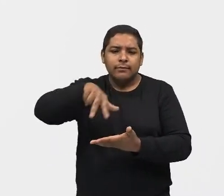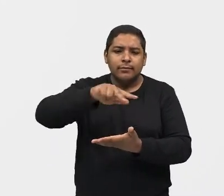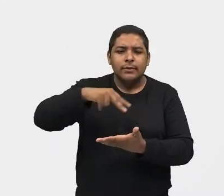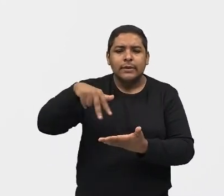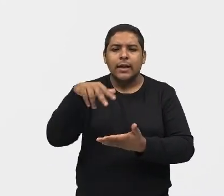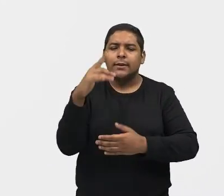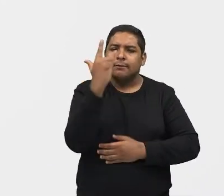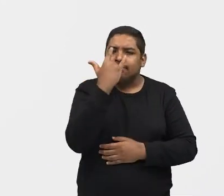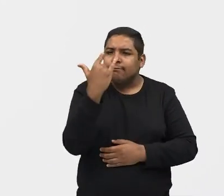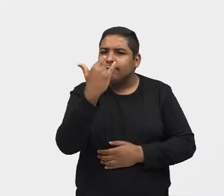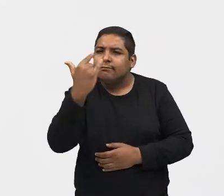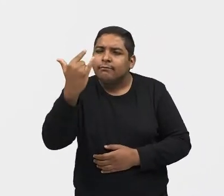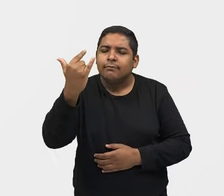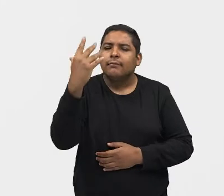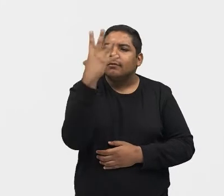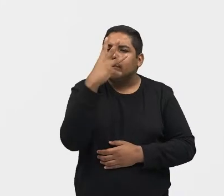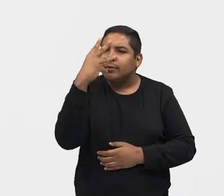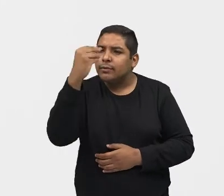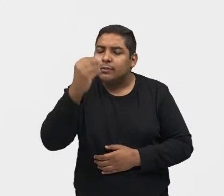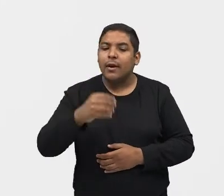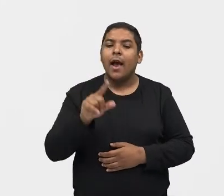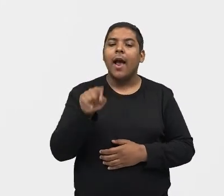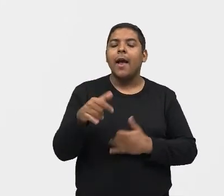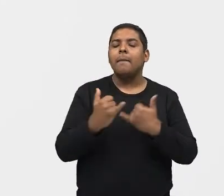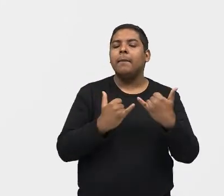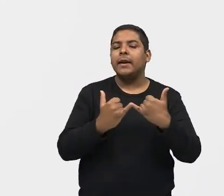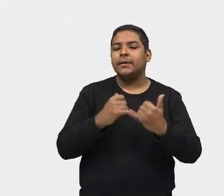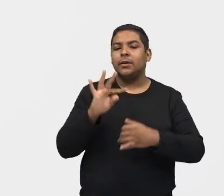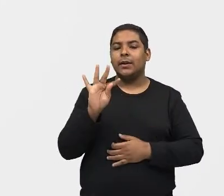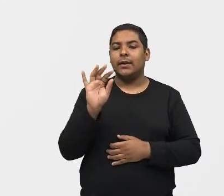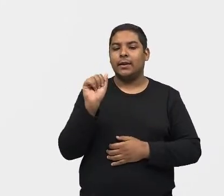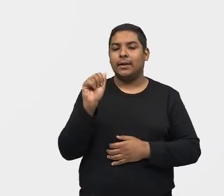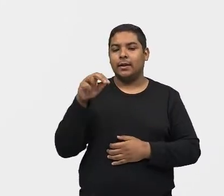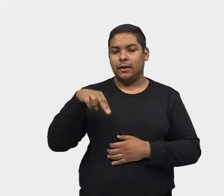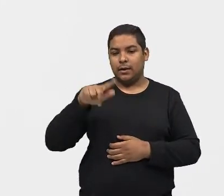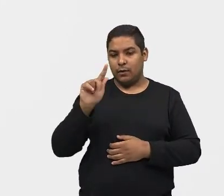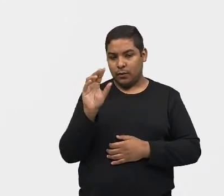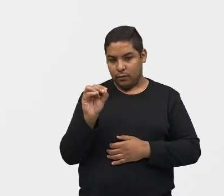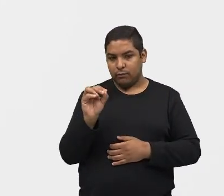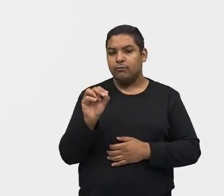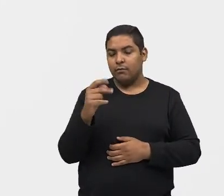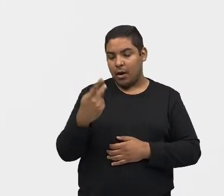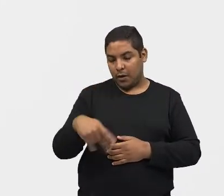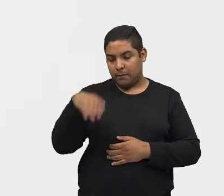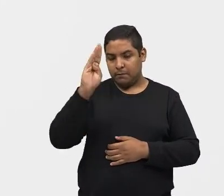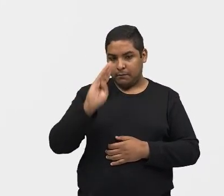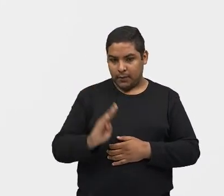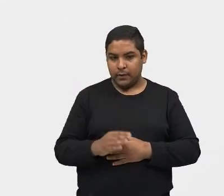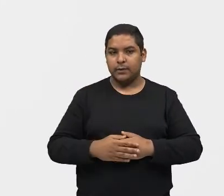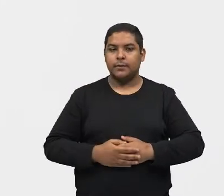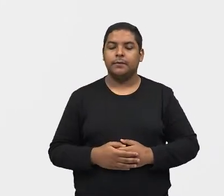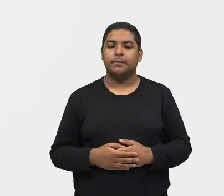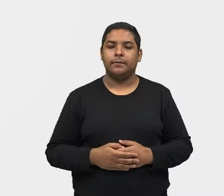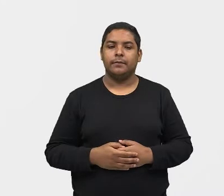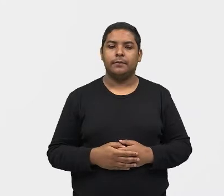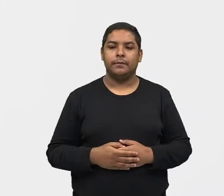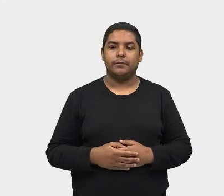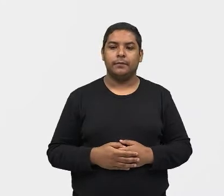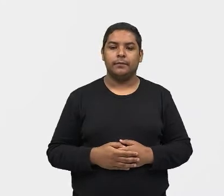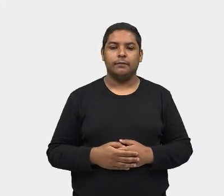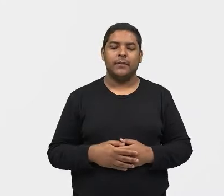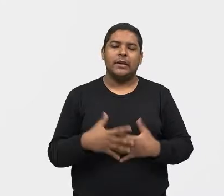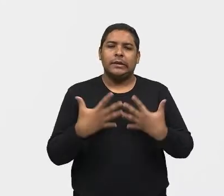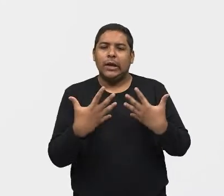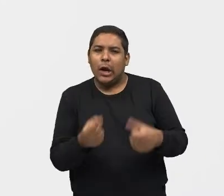É conhecida como tango brasileiro. Então, o machixe, uma das danças que também não foi